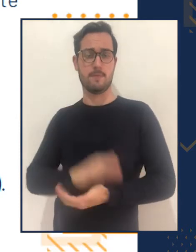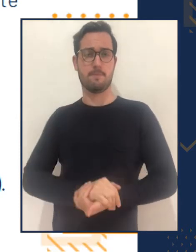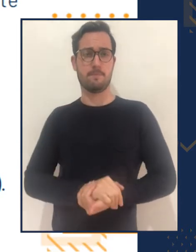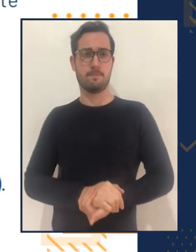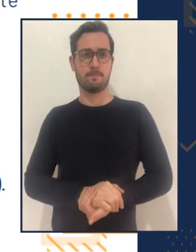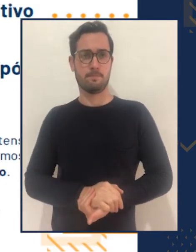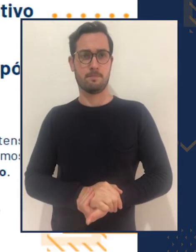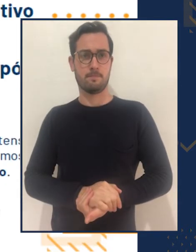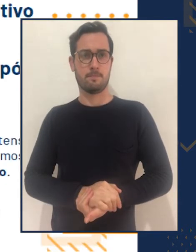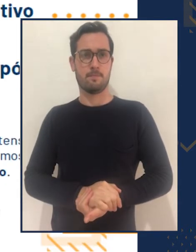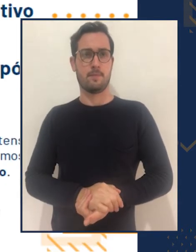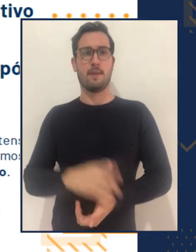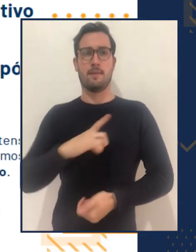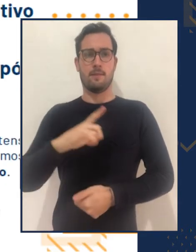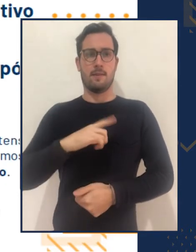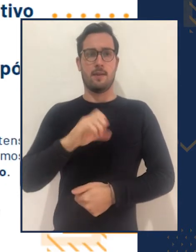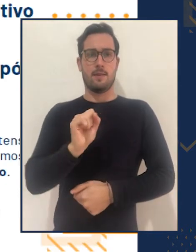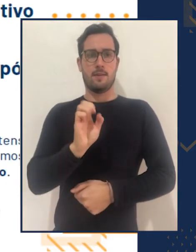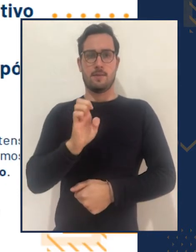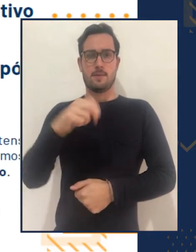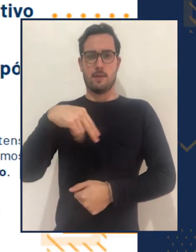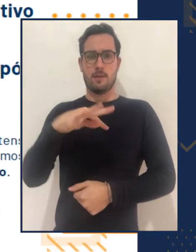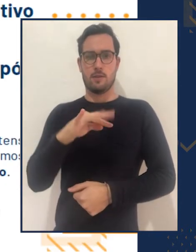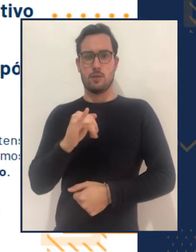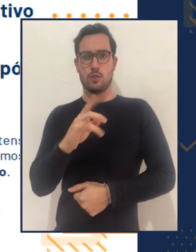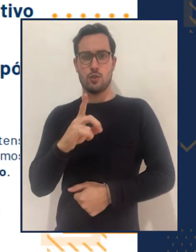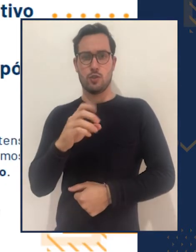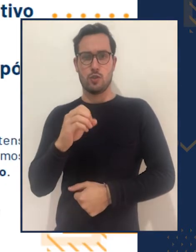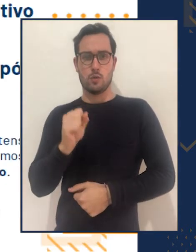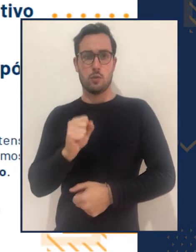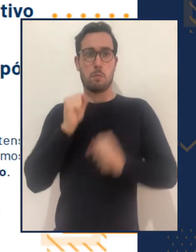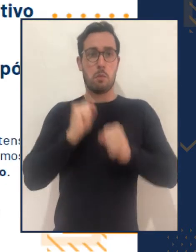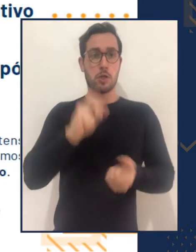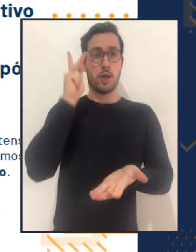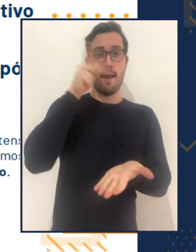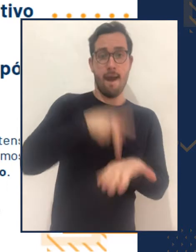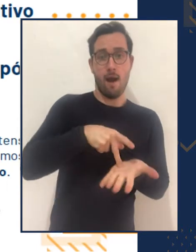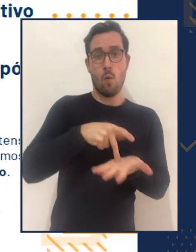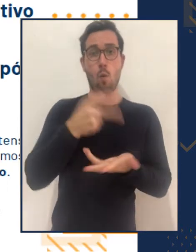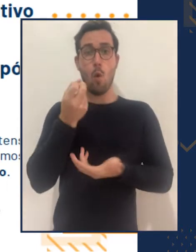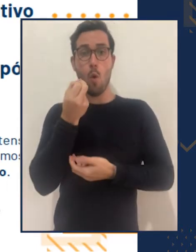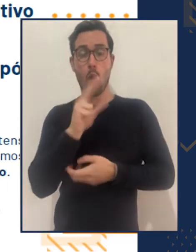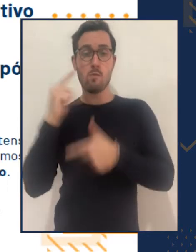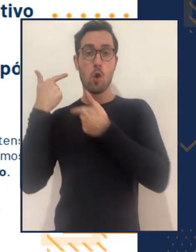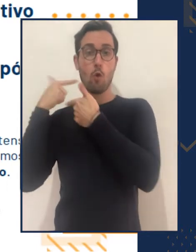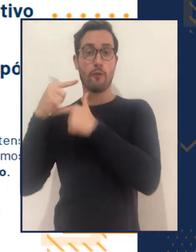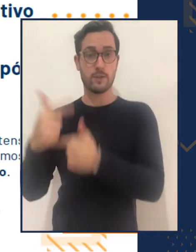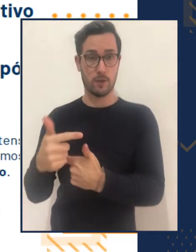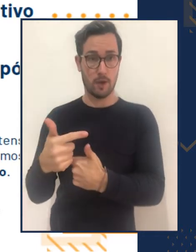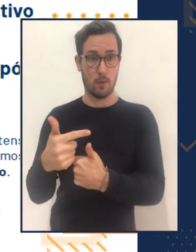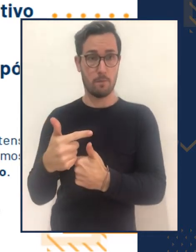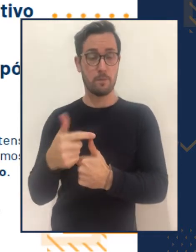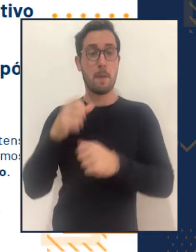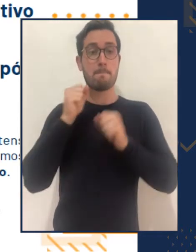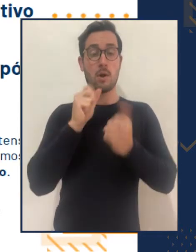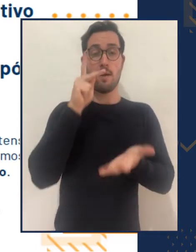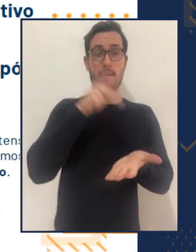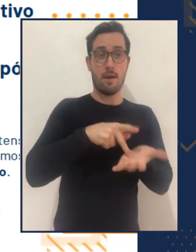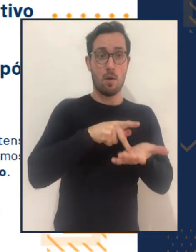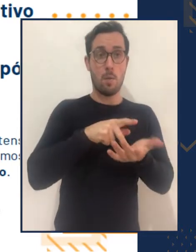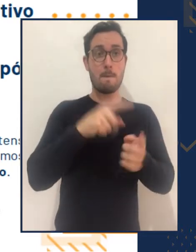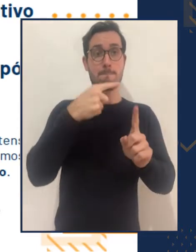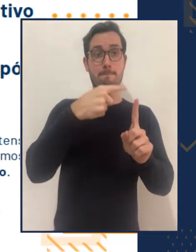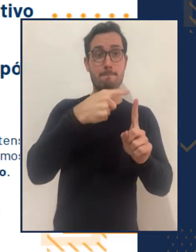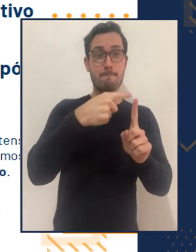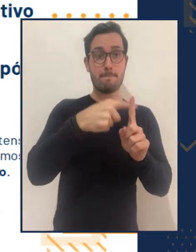antes. Bom, e os sentidos, né, da corrente pode ser real ou convencional. O real ele vai do polo negativo